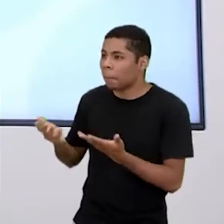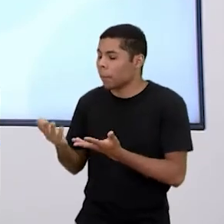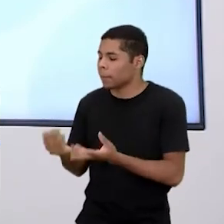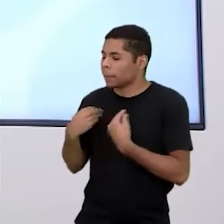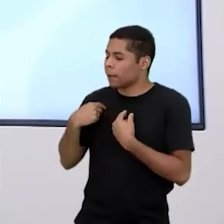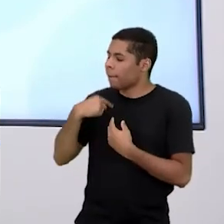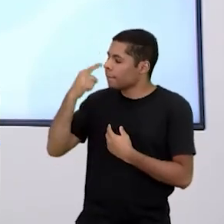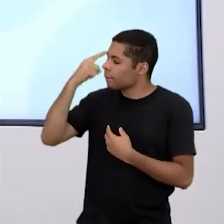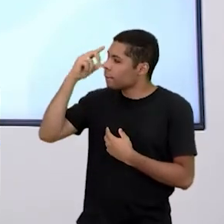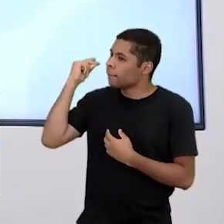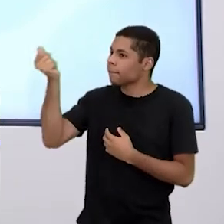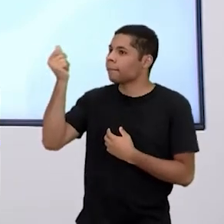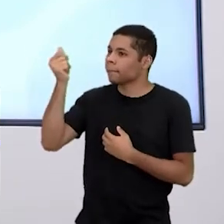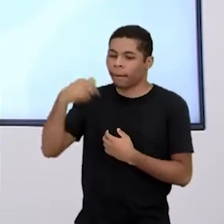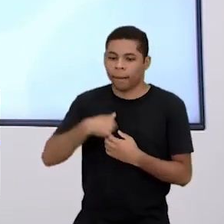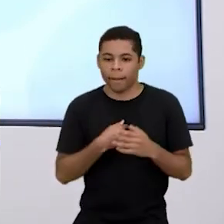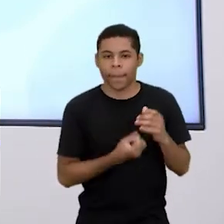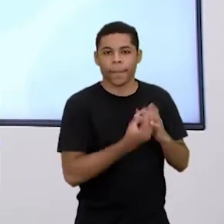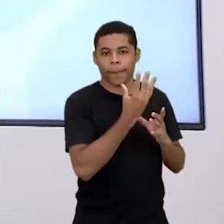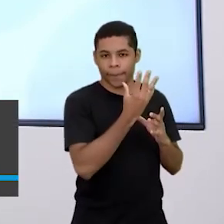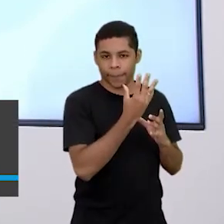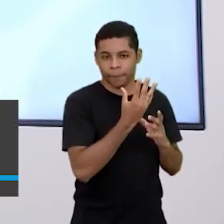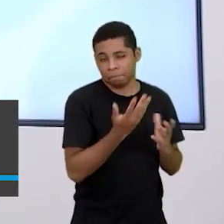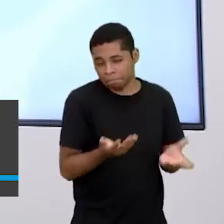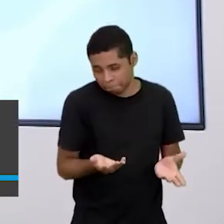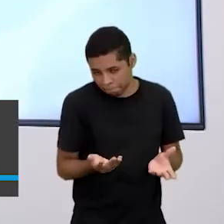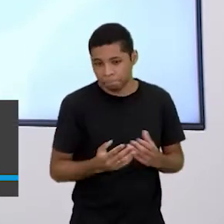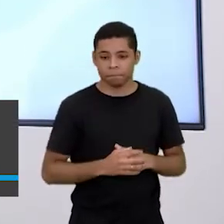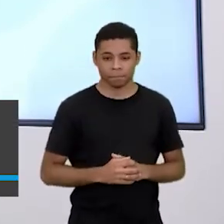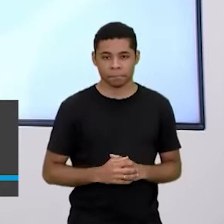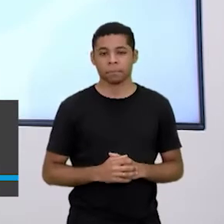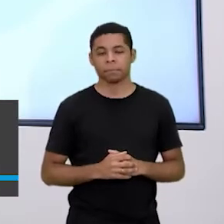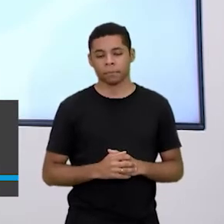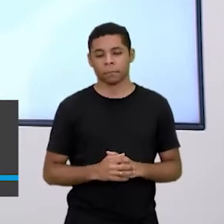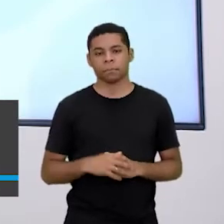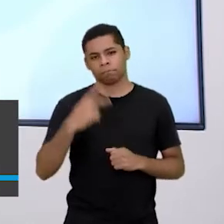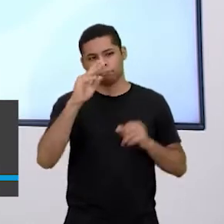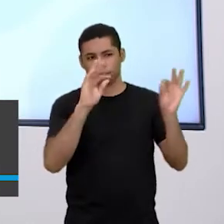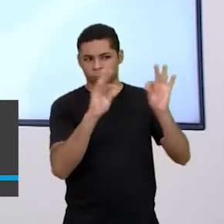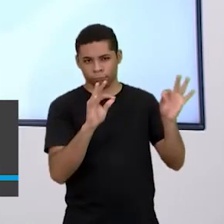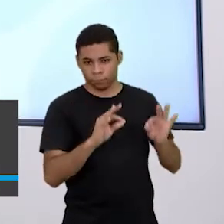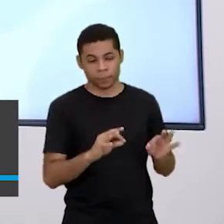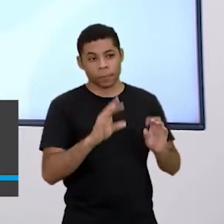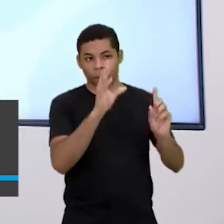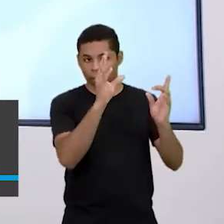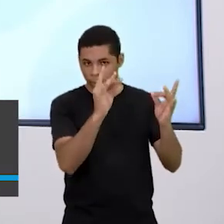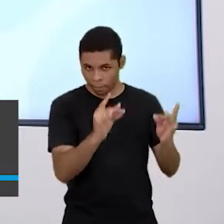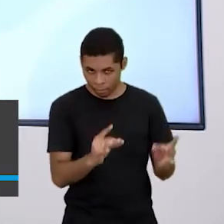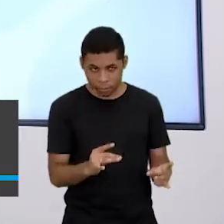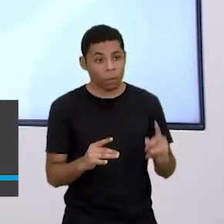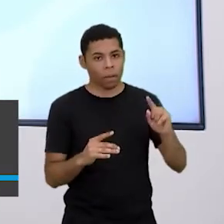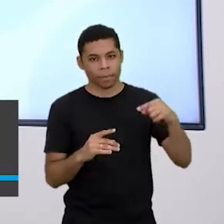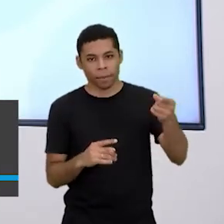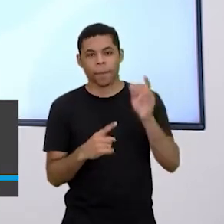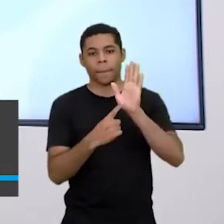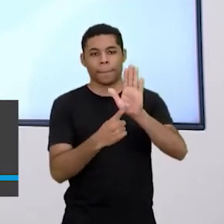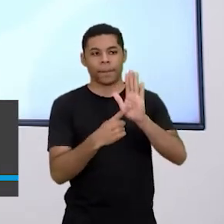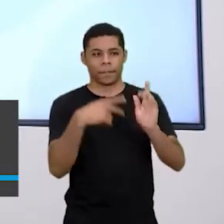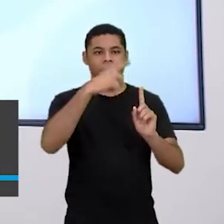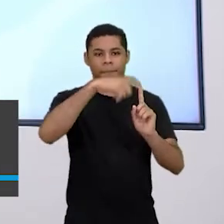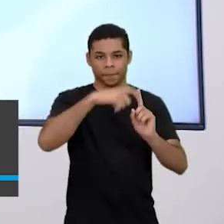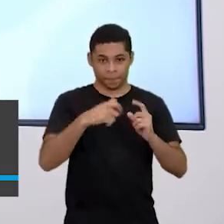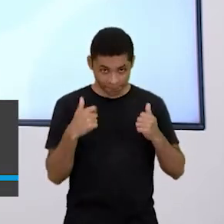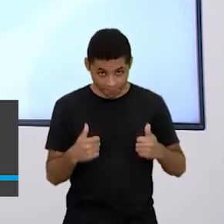inspirá-lo para fazer isso. E aí você vai fazer a sua sistematização, depois apresentar essa personagem, começar a